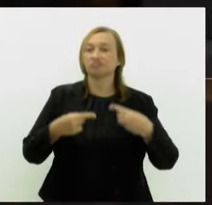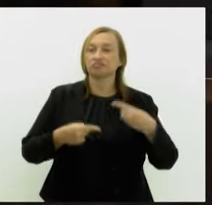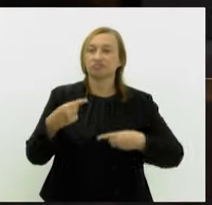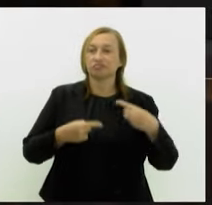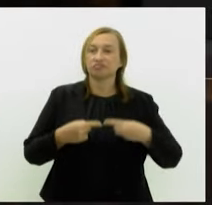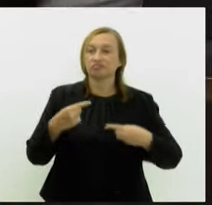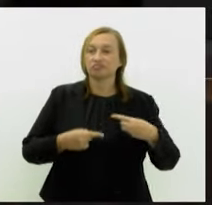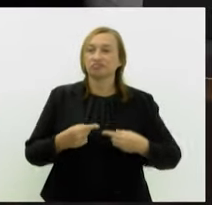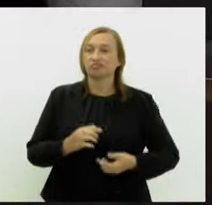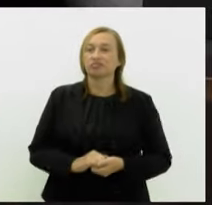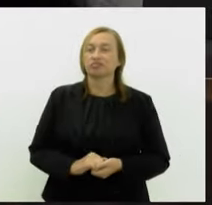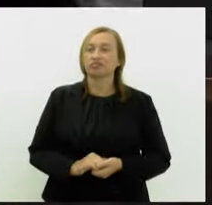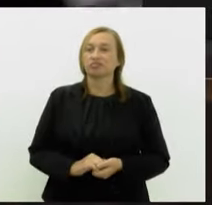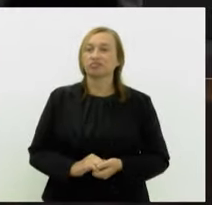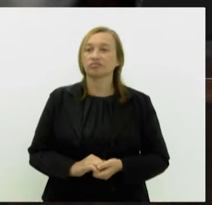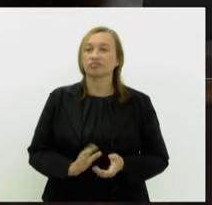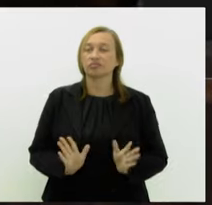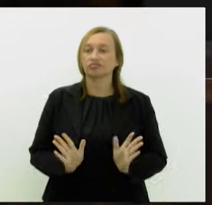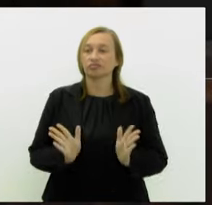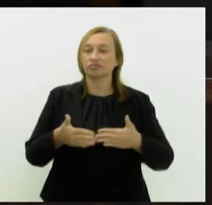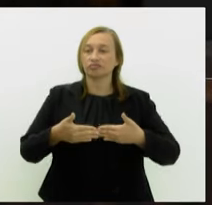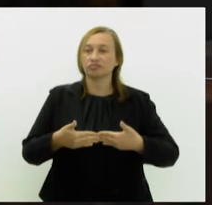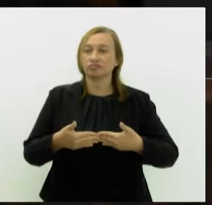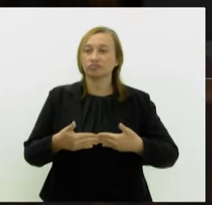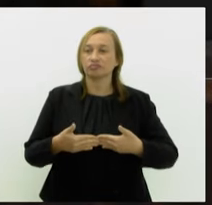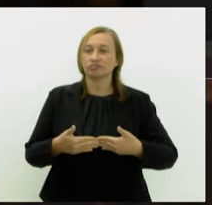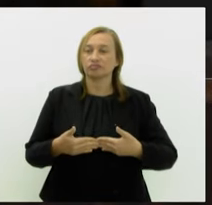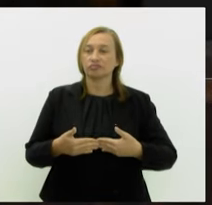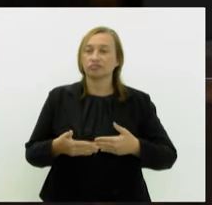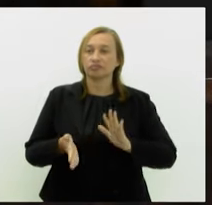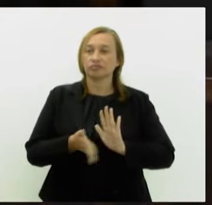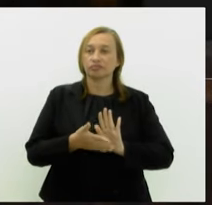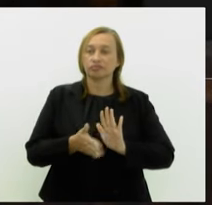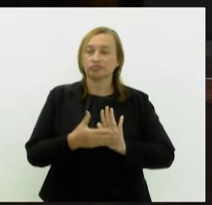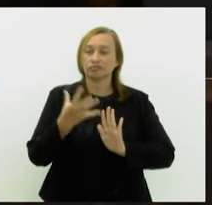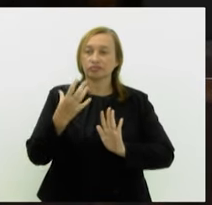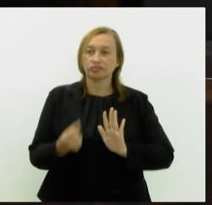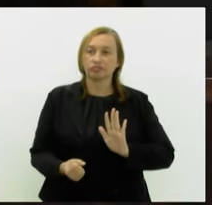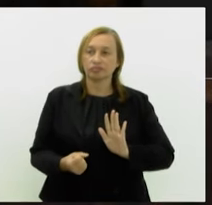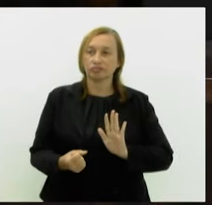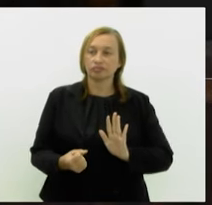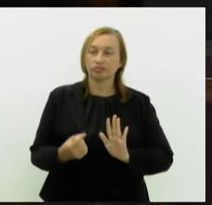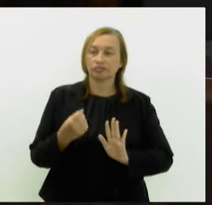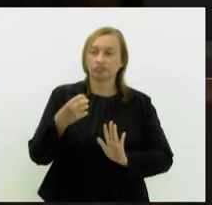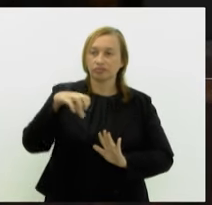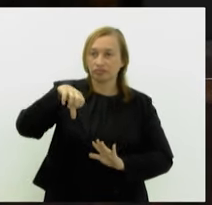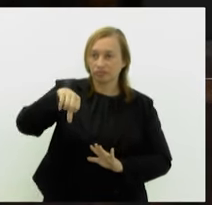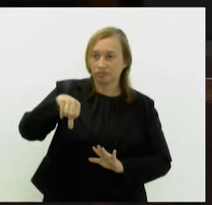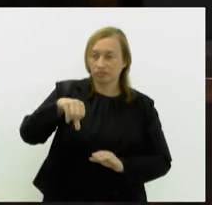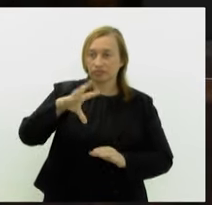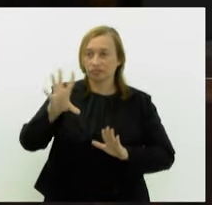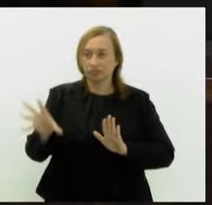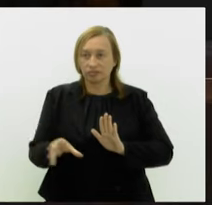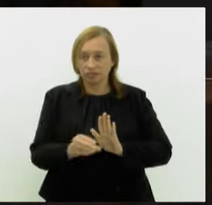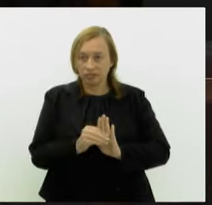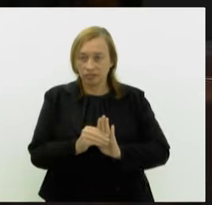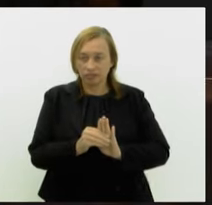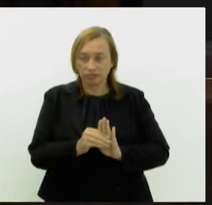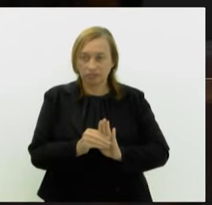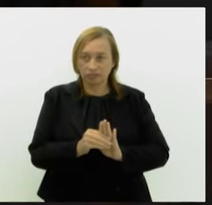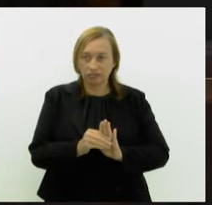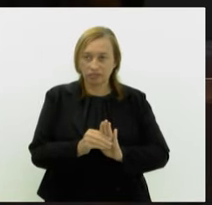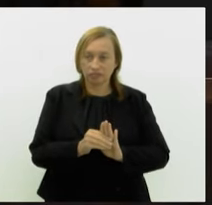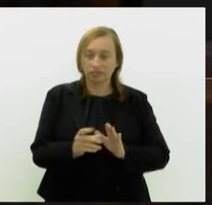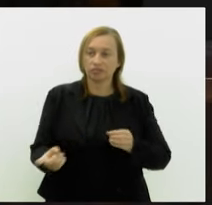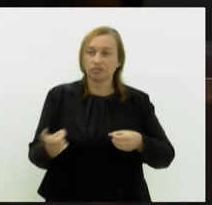mais quem queira discutir, encerrada a discussão, a presente proposta recebeu 9 emendas e